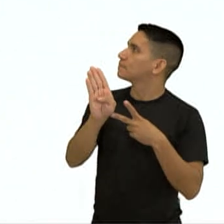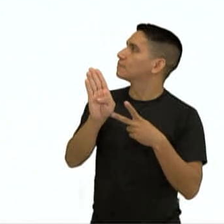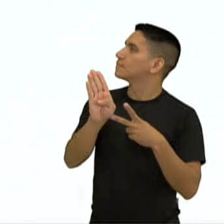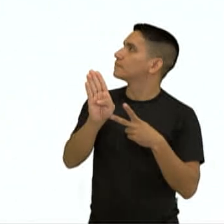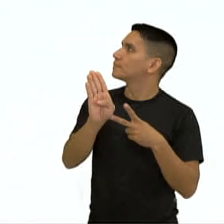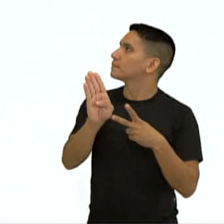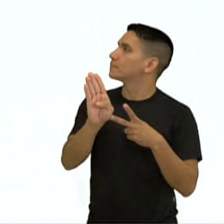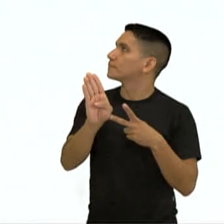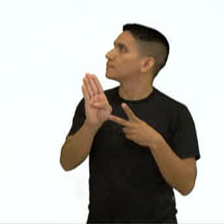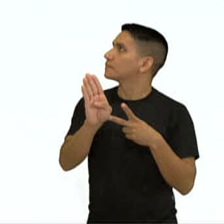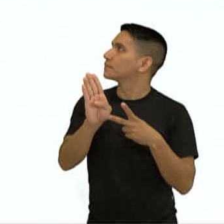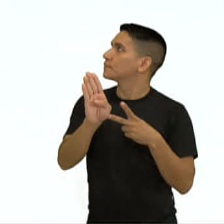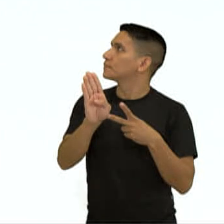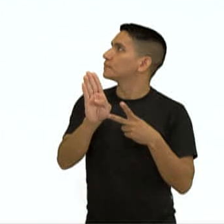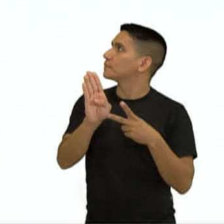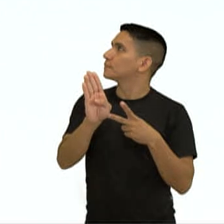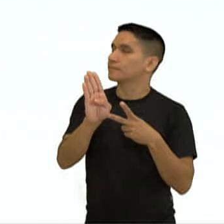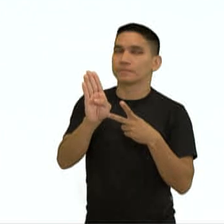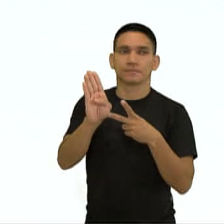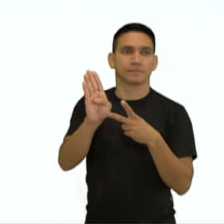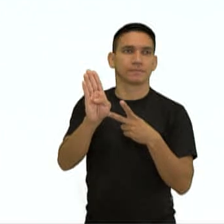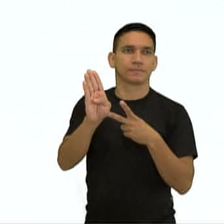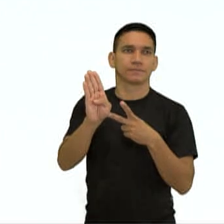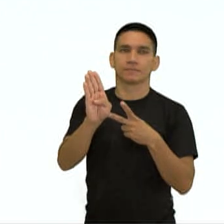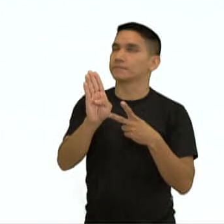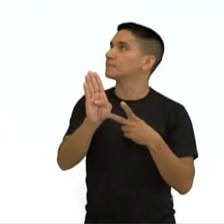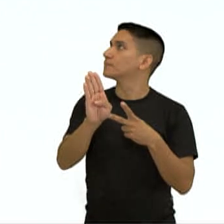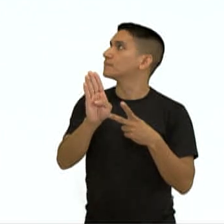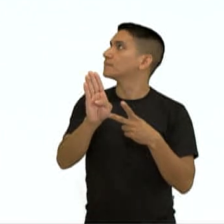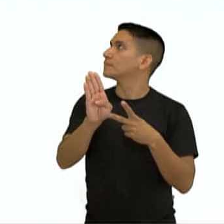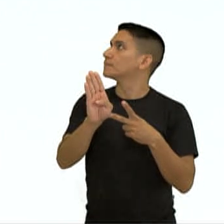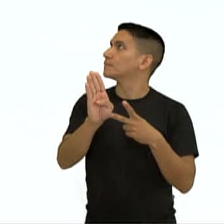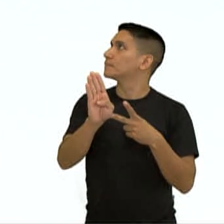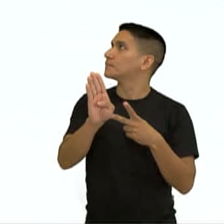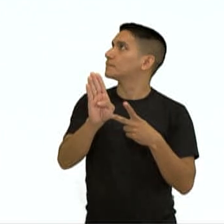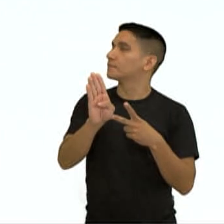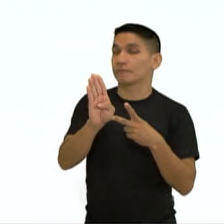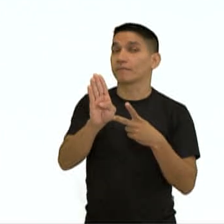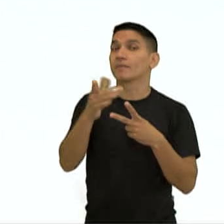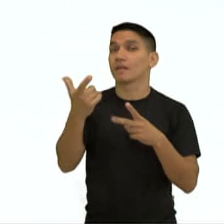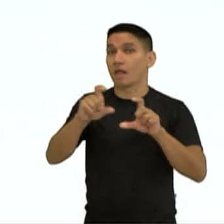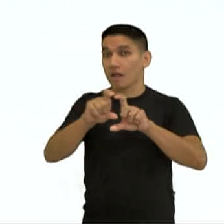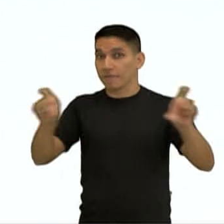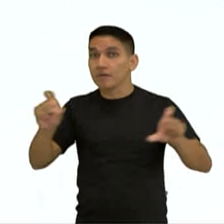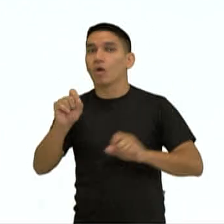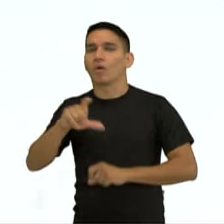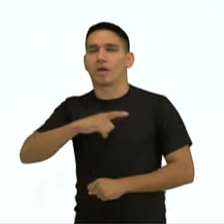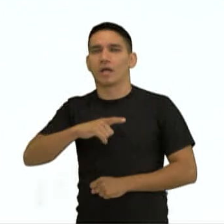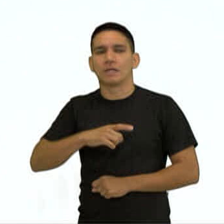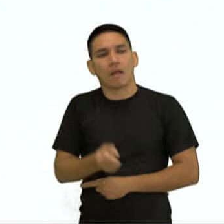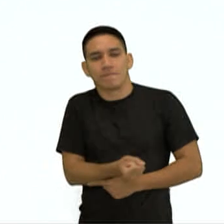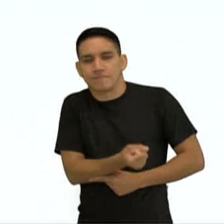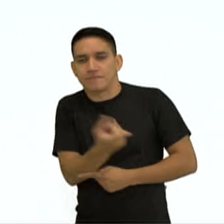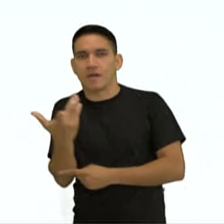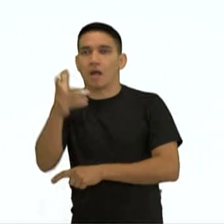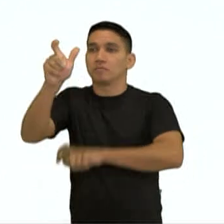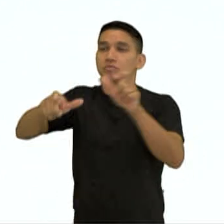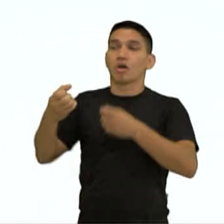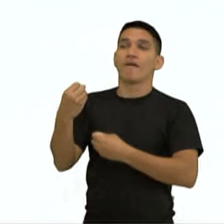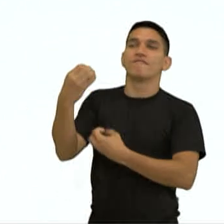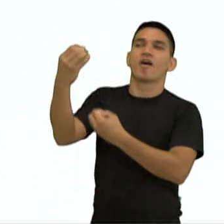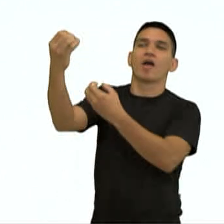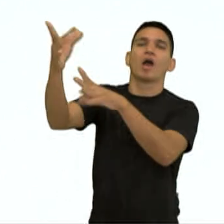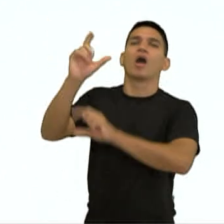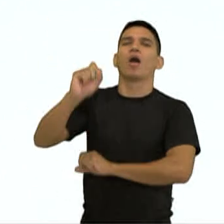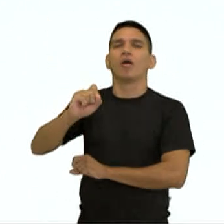increasingly Brazil as a realistic and affordable travel option. Então aqui nós temos muitos viajantes veem o